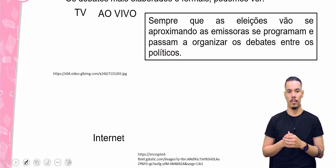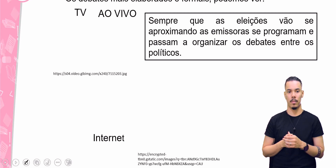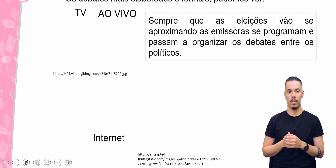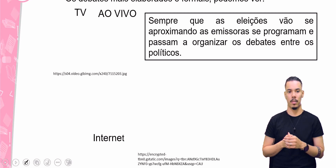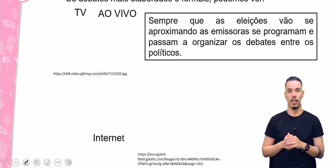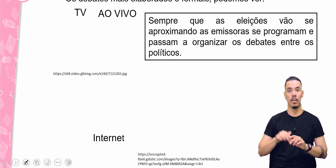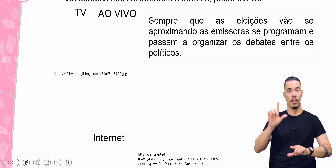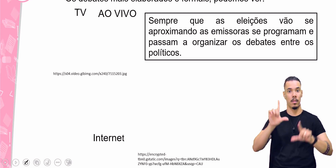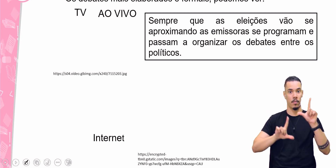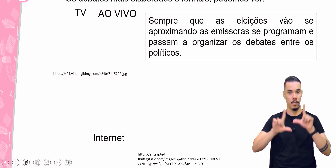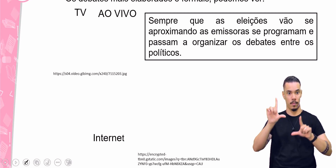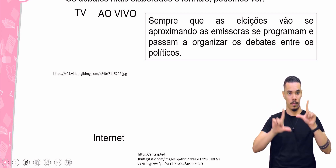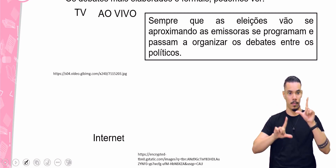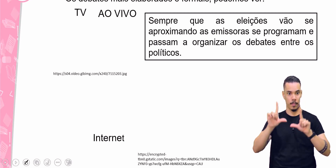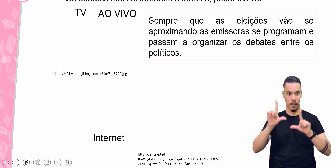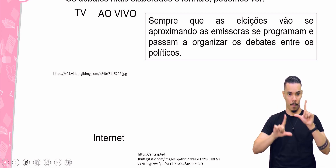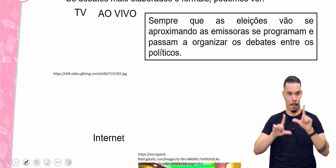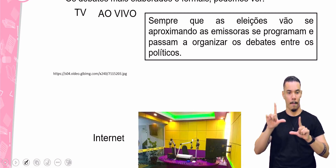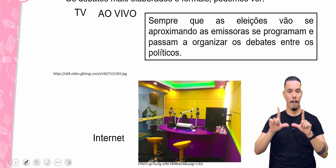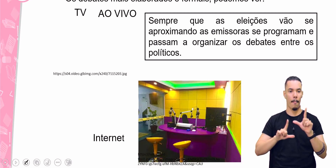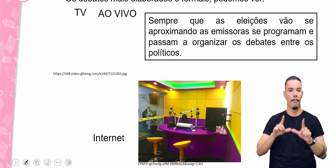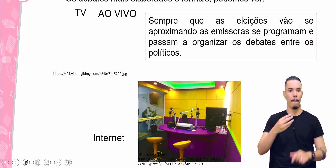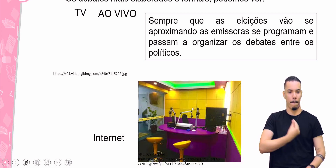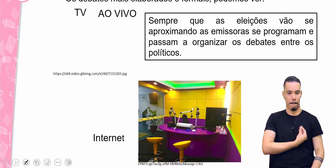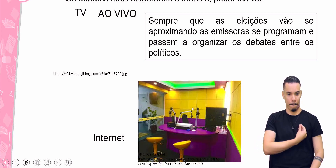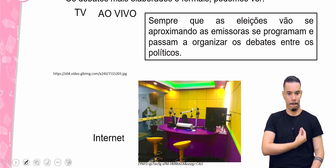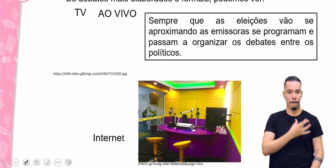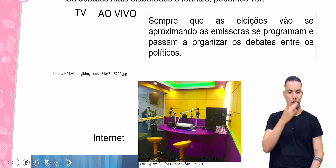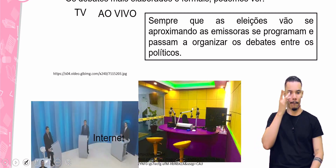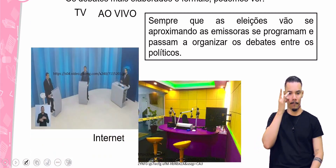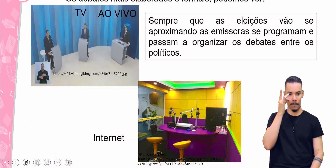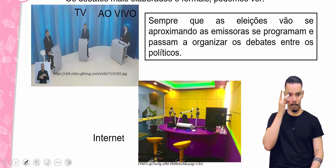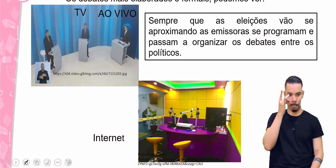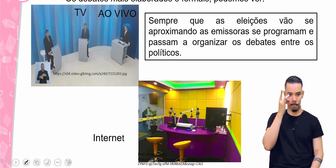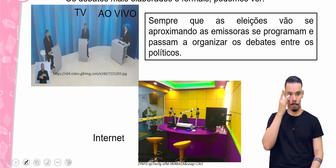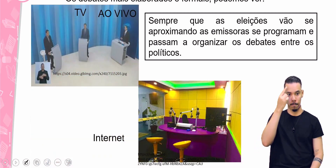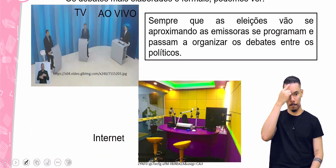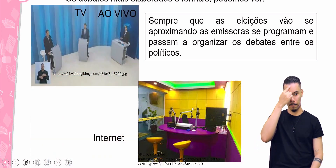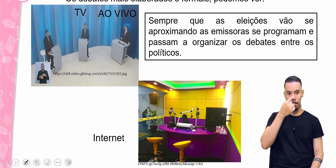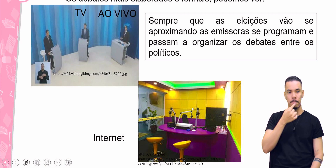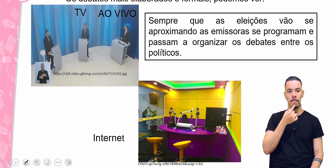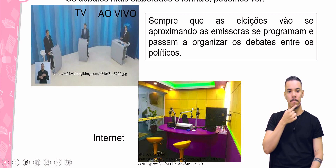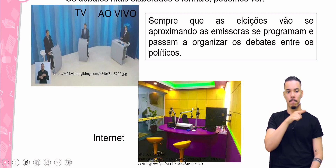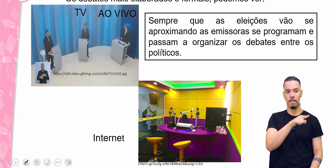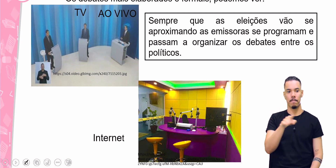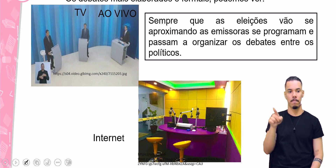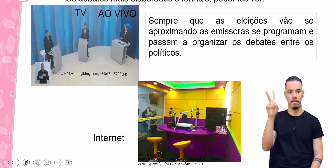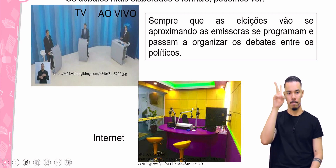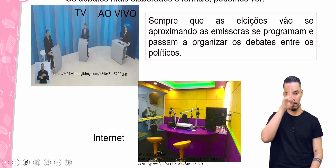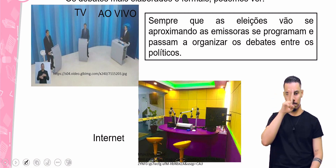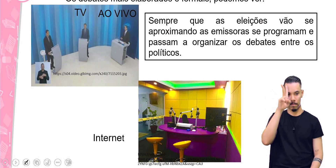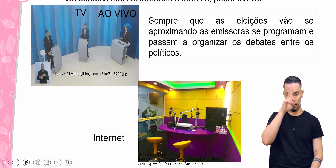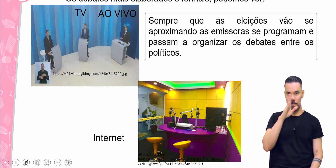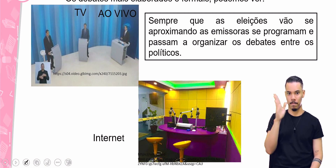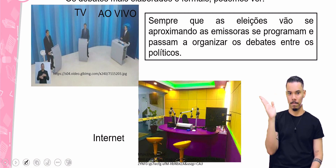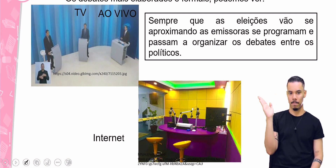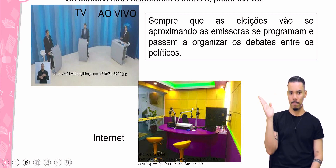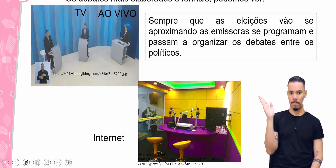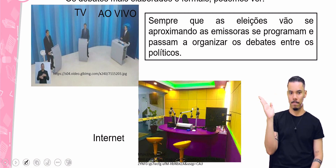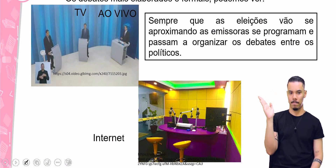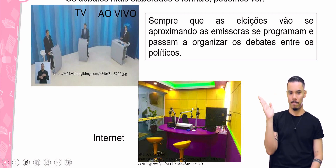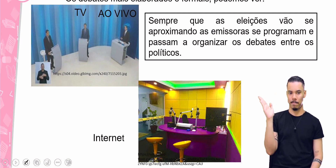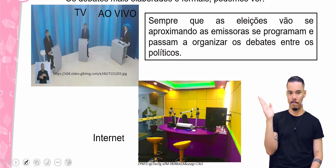na TV, ao vivo. Vou colocar aqui a imagem aqui que você vai relembrar. Aqui,